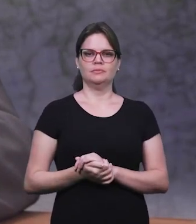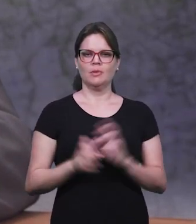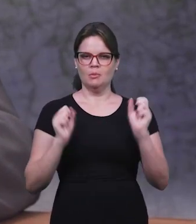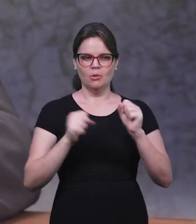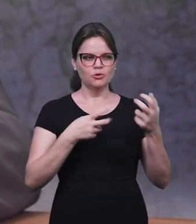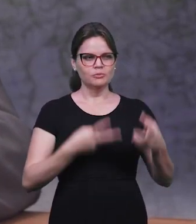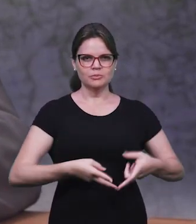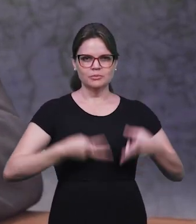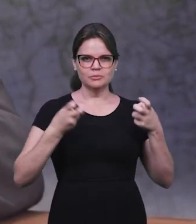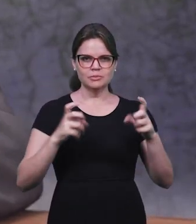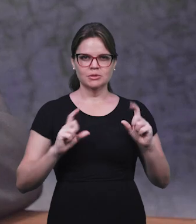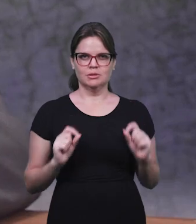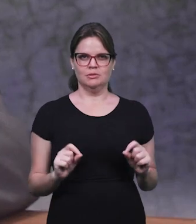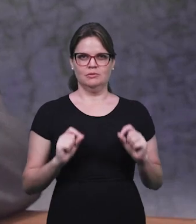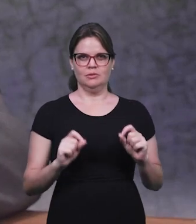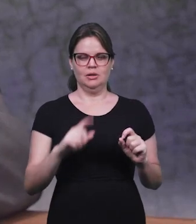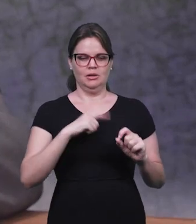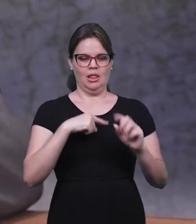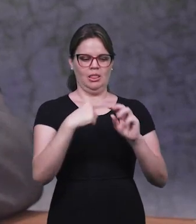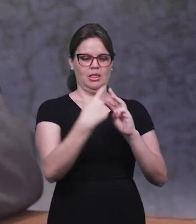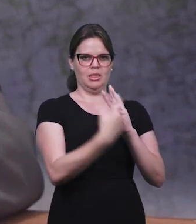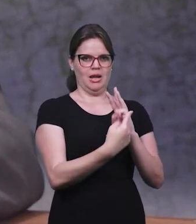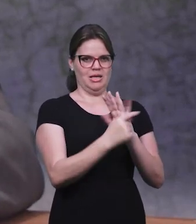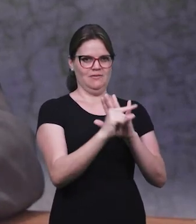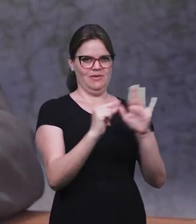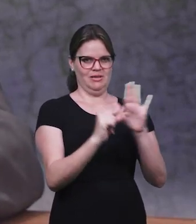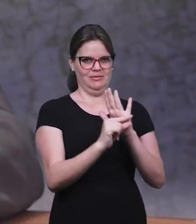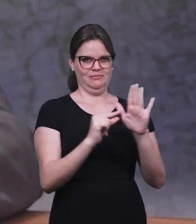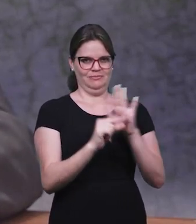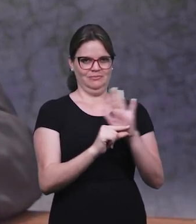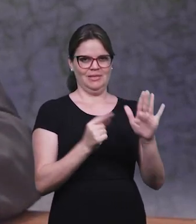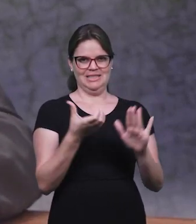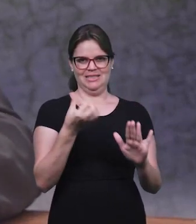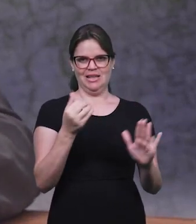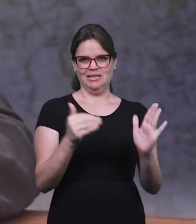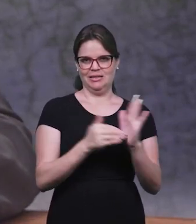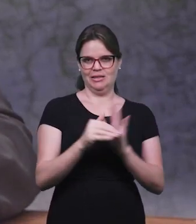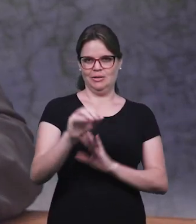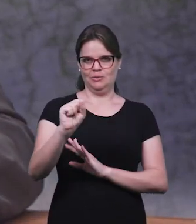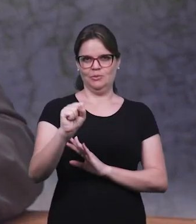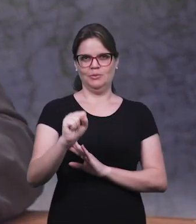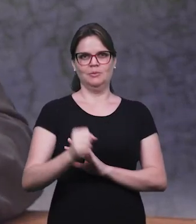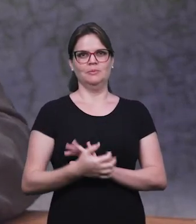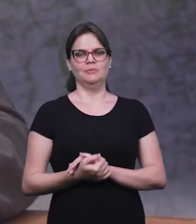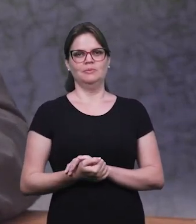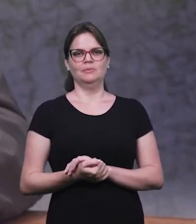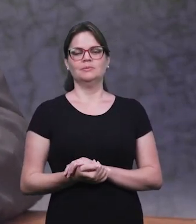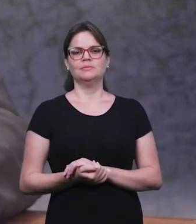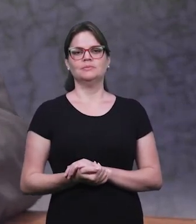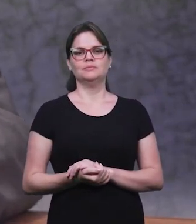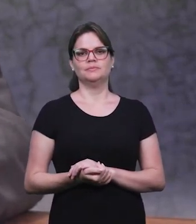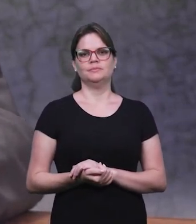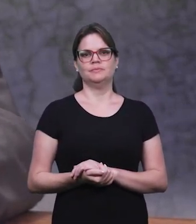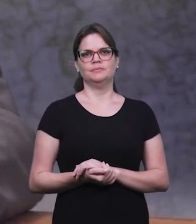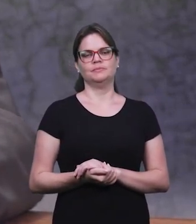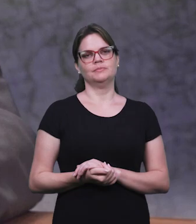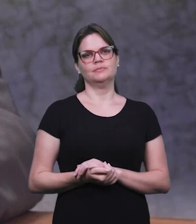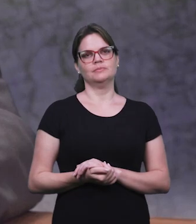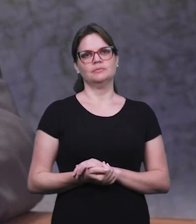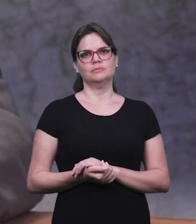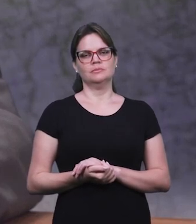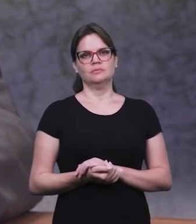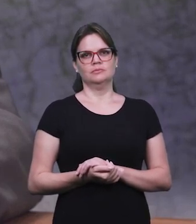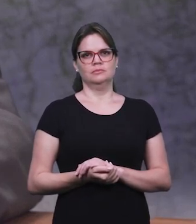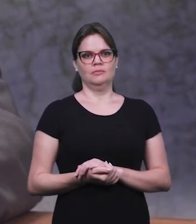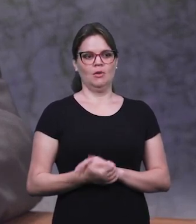que eles passaram do evangelho eterno para outro evangelho. Mas se tem um evangelho